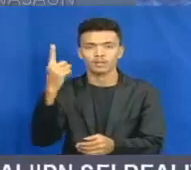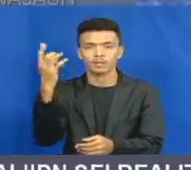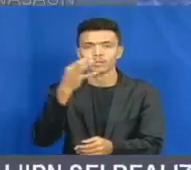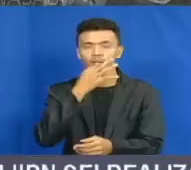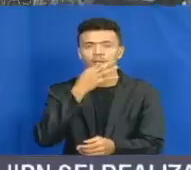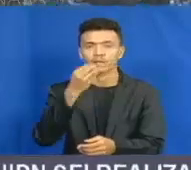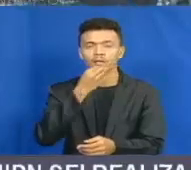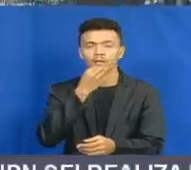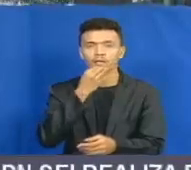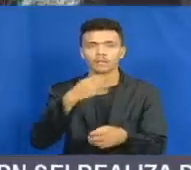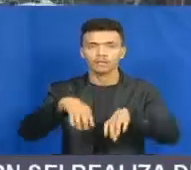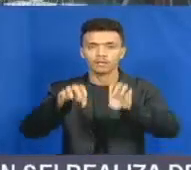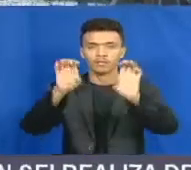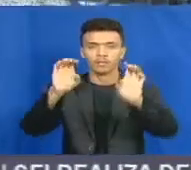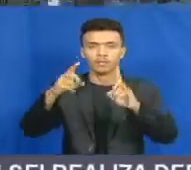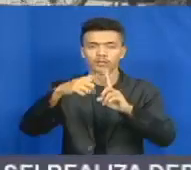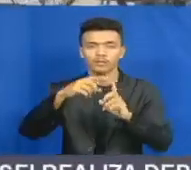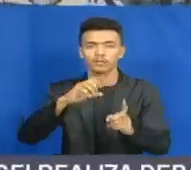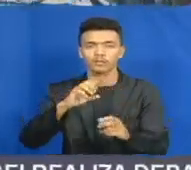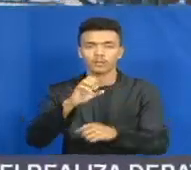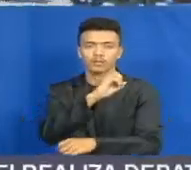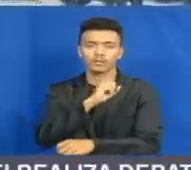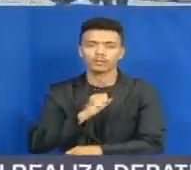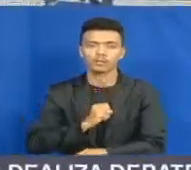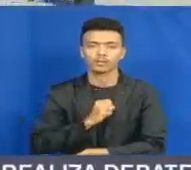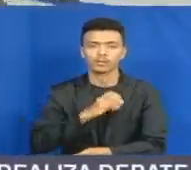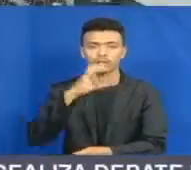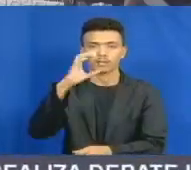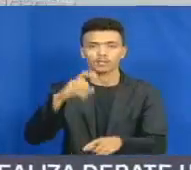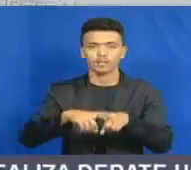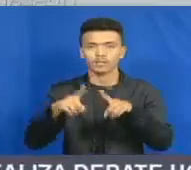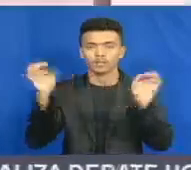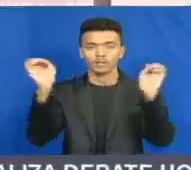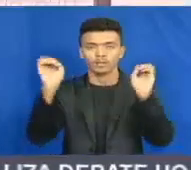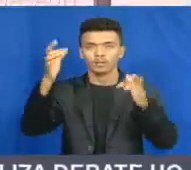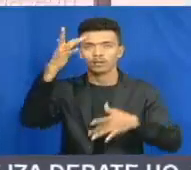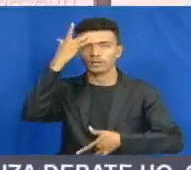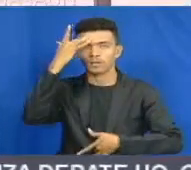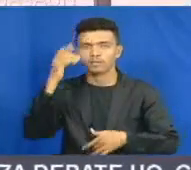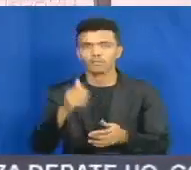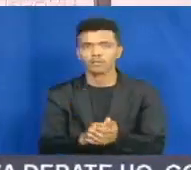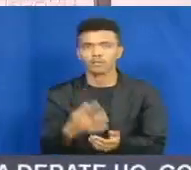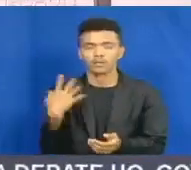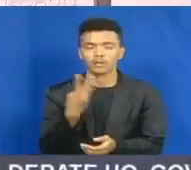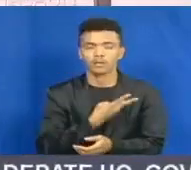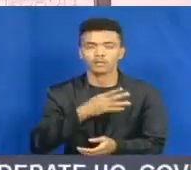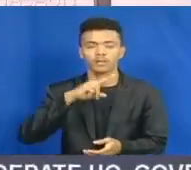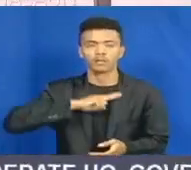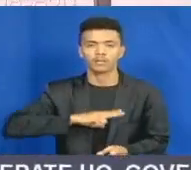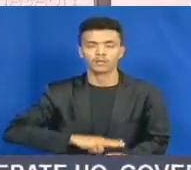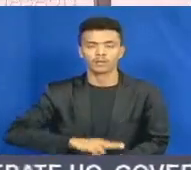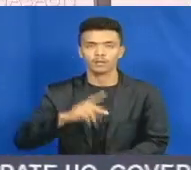han nebe faan iha área Santa Cruz ne oin, mai bela dau iha sintomas ruma. Kanu amlaan sa amlahane sempre mahi angene.